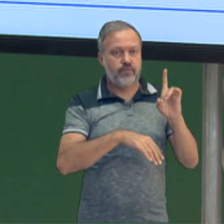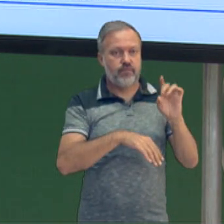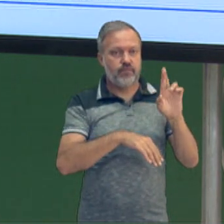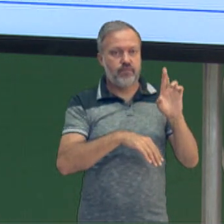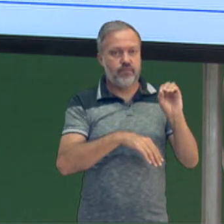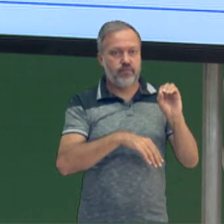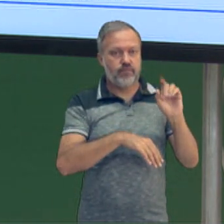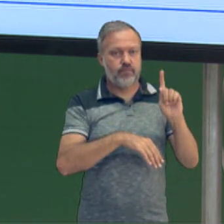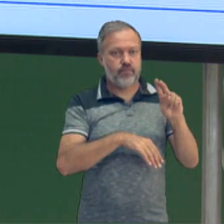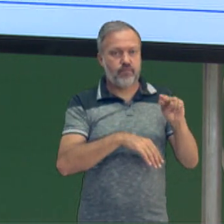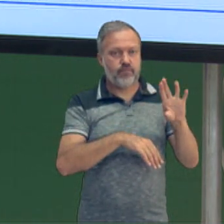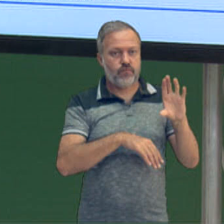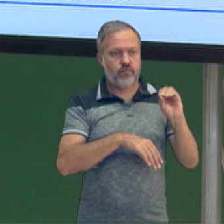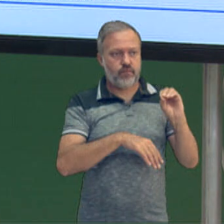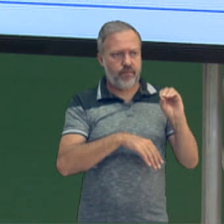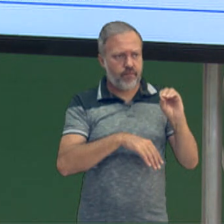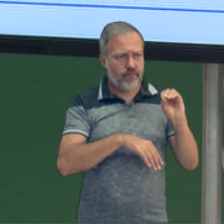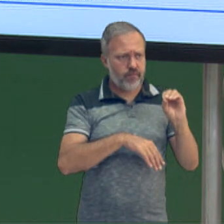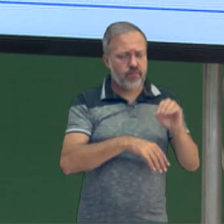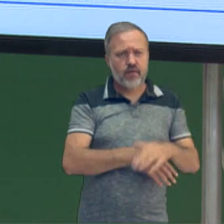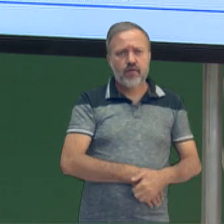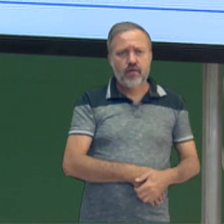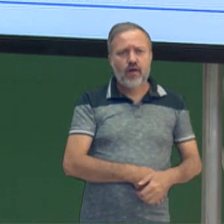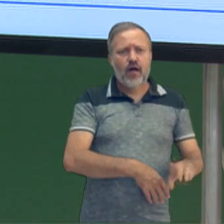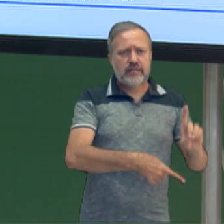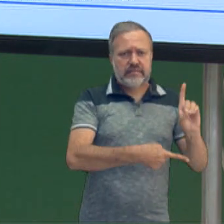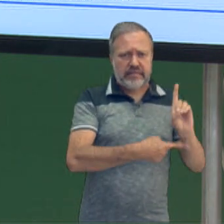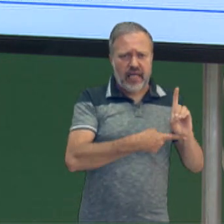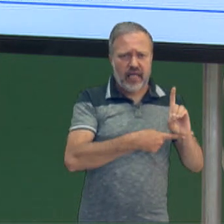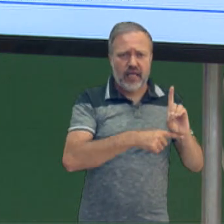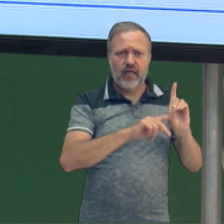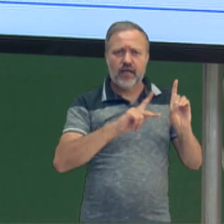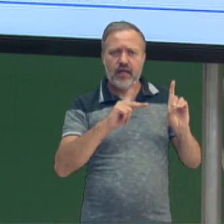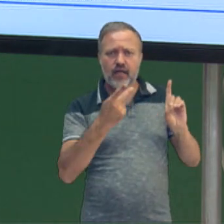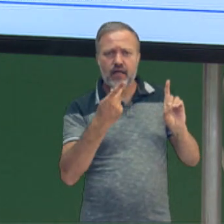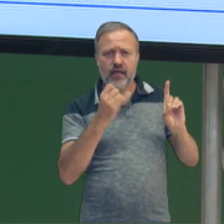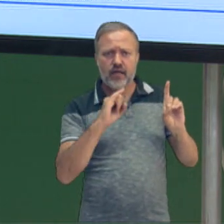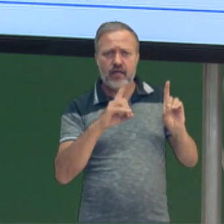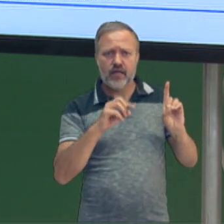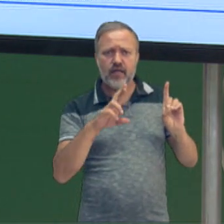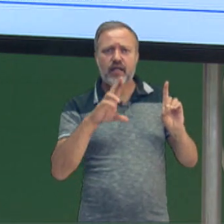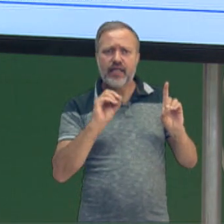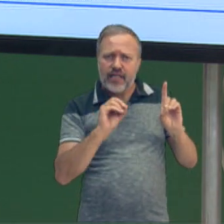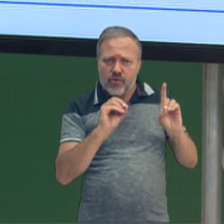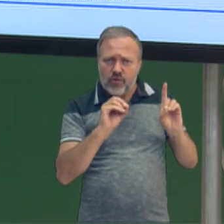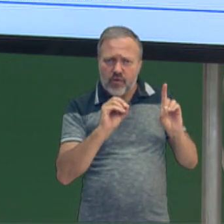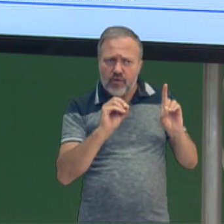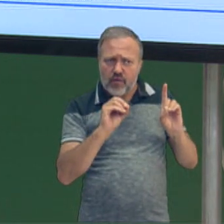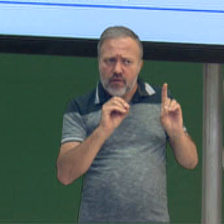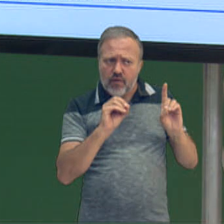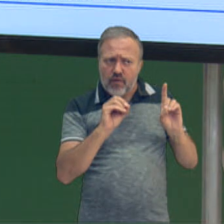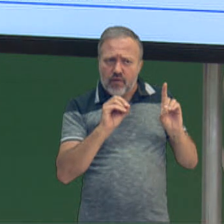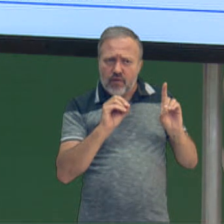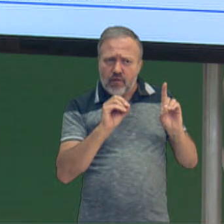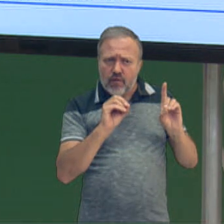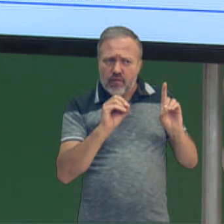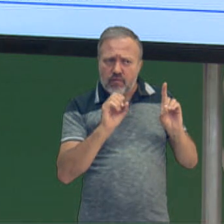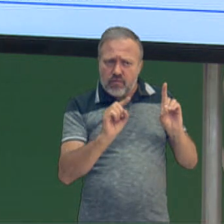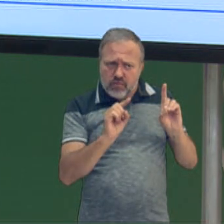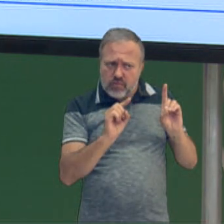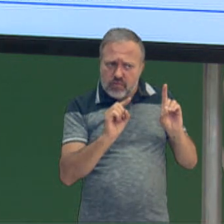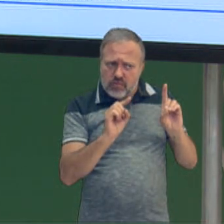Majoritariamente hidrofóbicos? Ou letra E, componentes das membranas? Eles são componentes da membrana, mas é isso que confere a ele uma